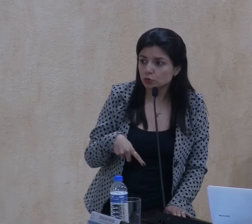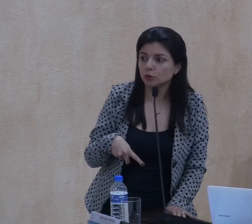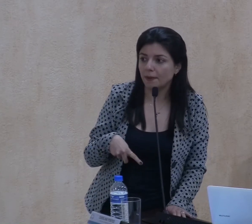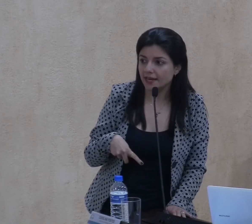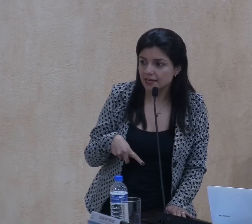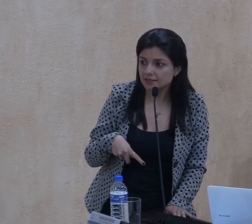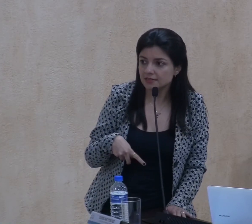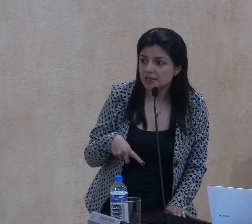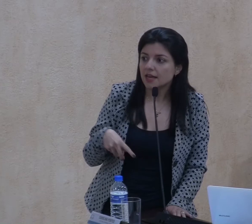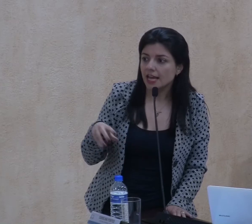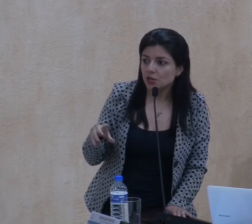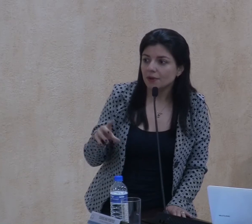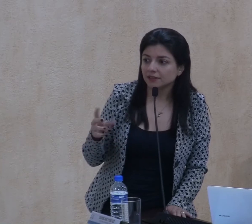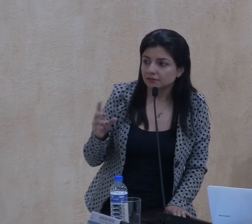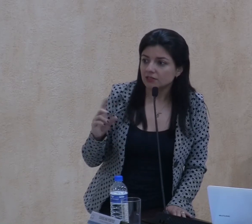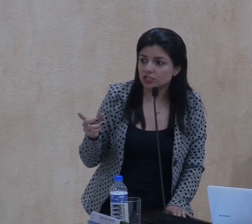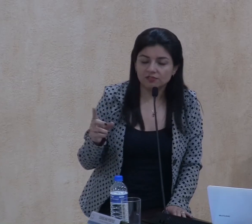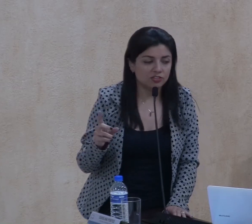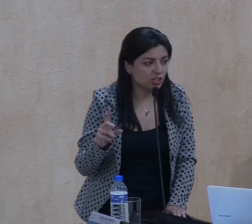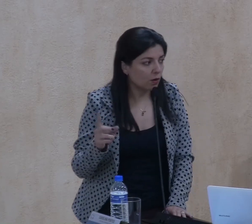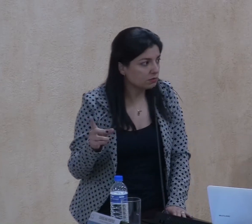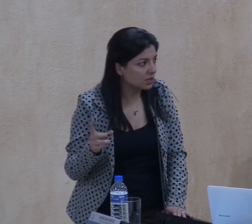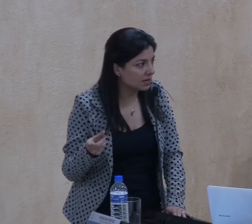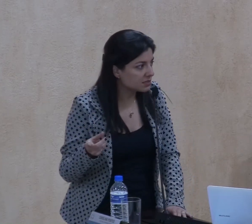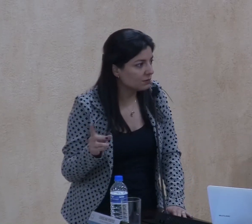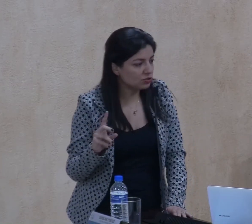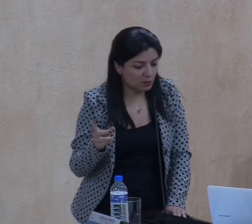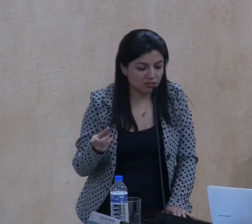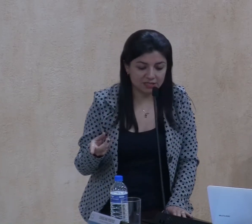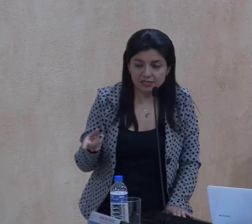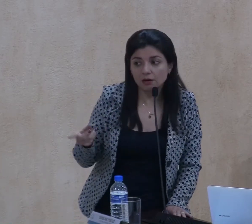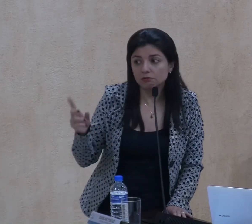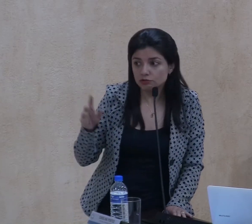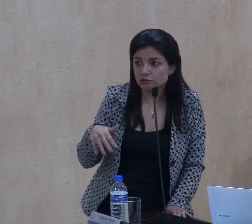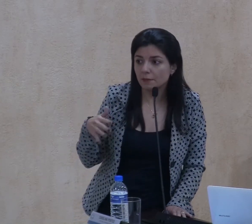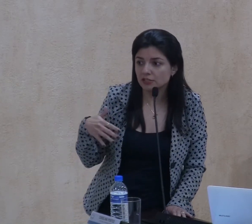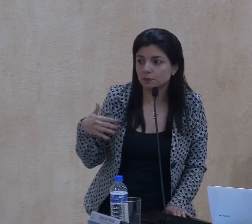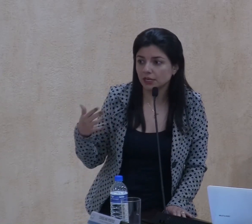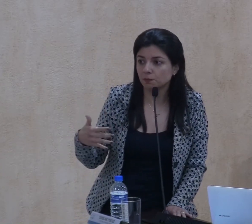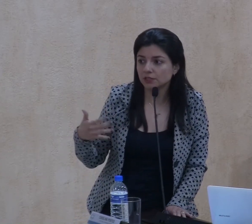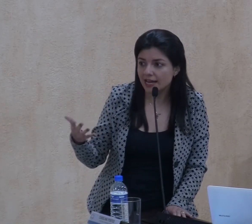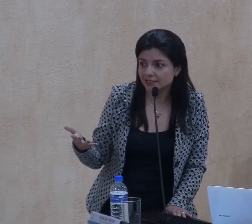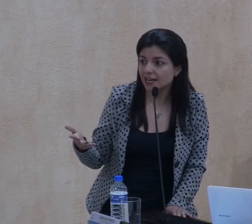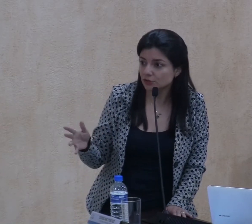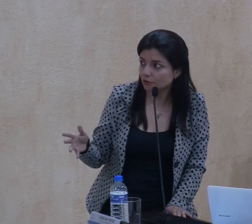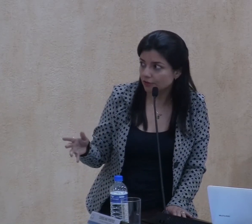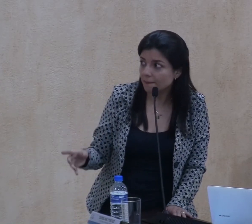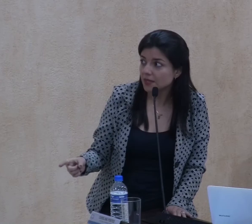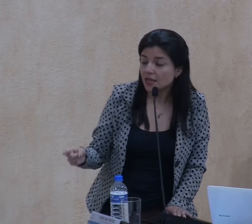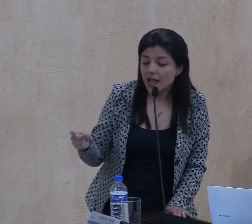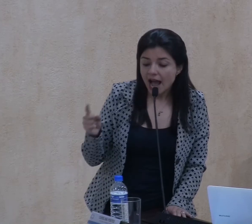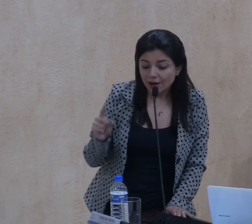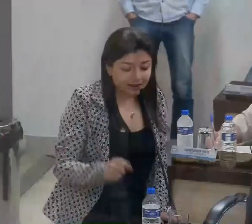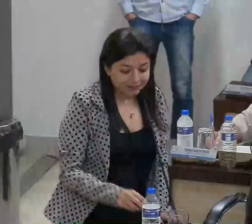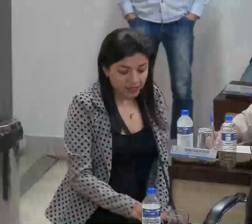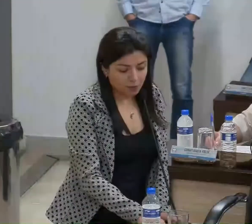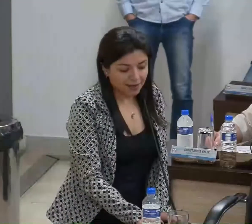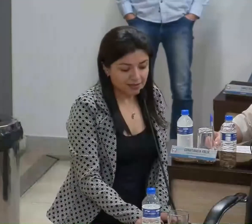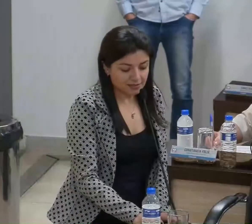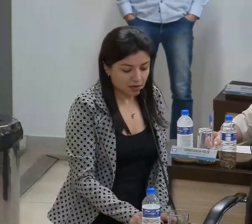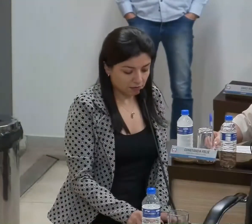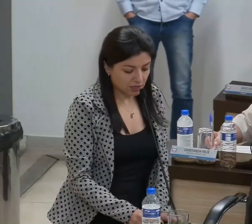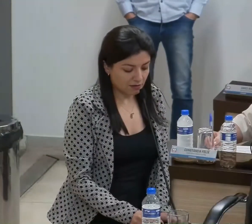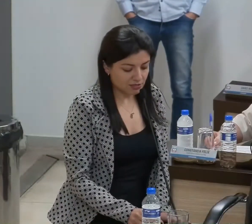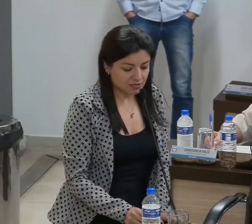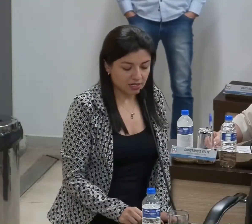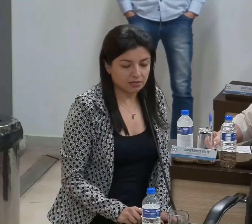no sul do país em uma tentativa de conciliação e de mediação justamente para que pudesse resolver agora tem uma